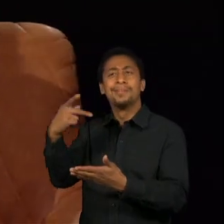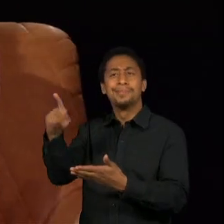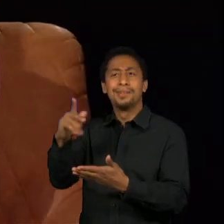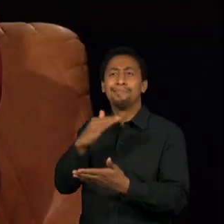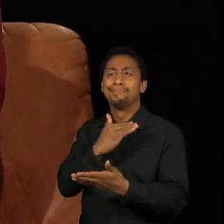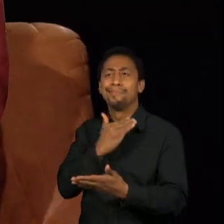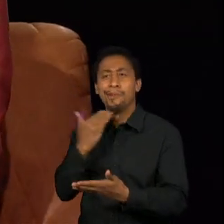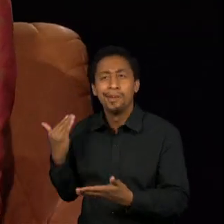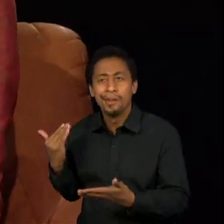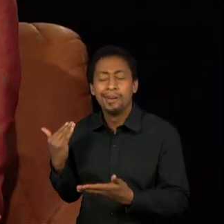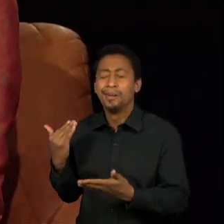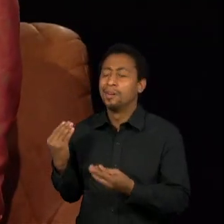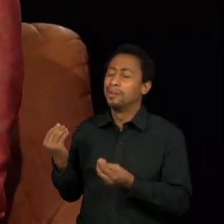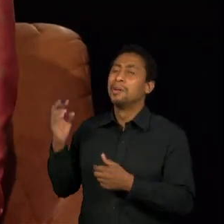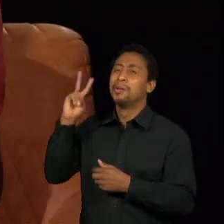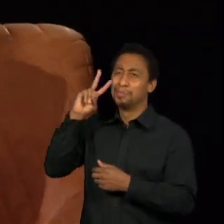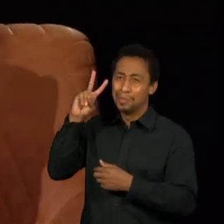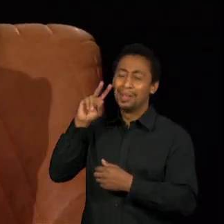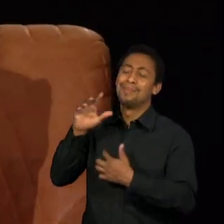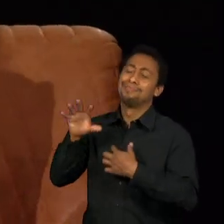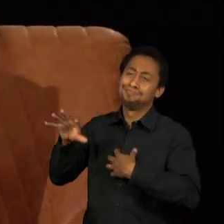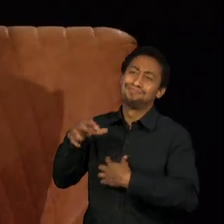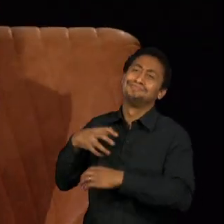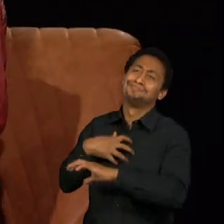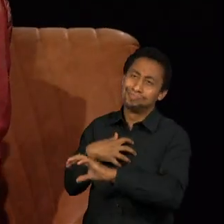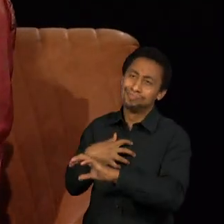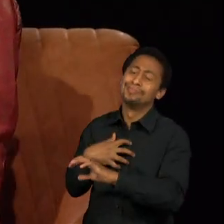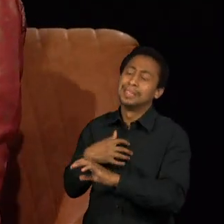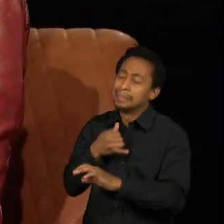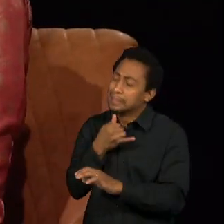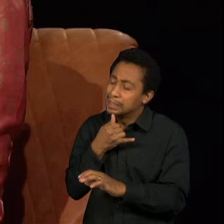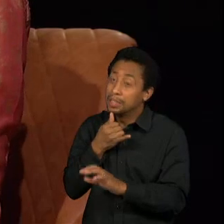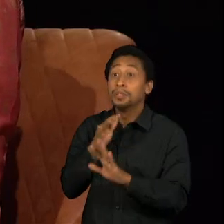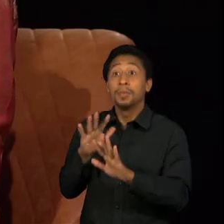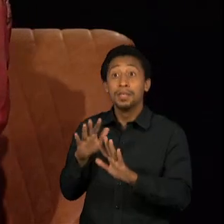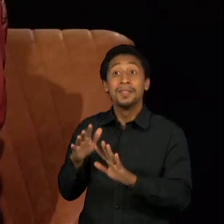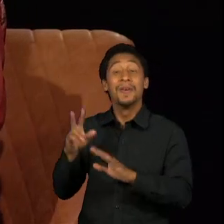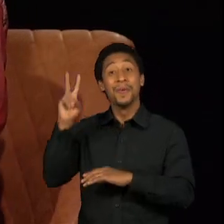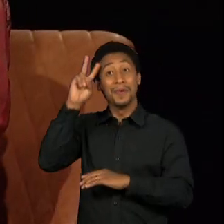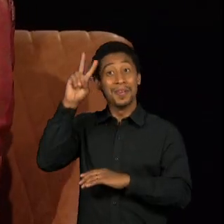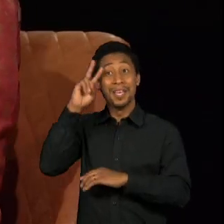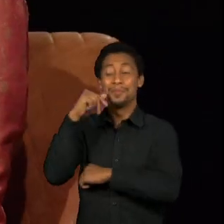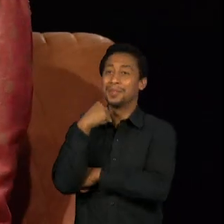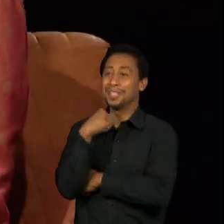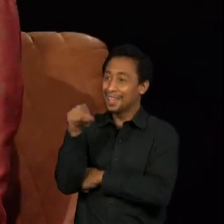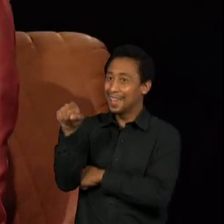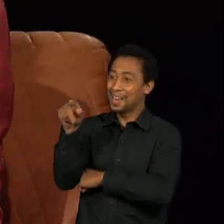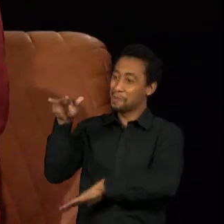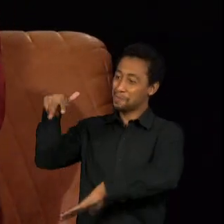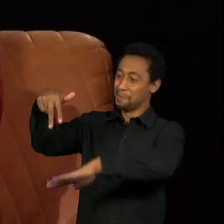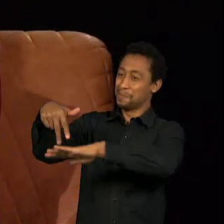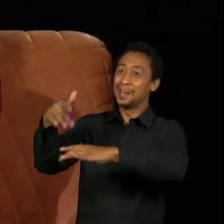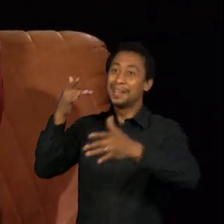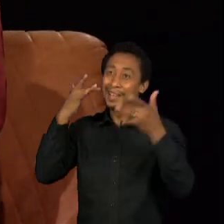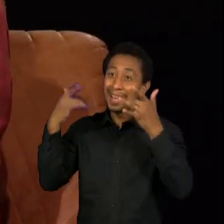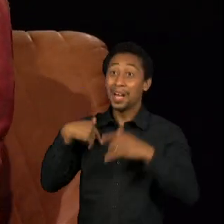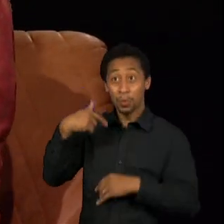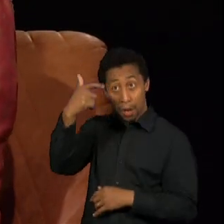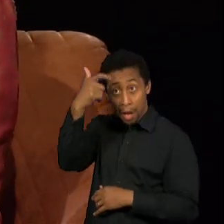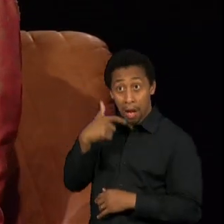nós nos conhecermos pelo nome, eu ia assistir e tal, Beth. Adorava. Depois trabalhamos juntos